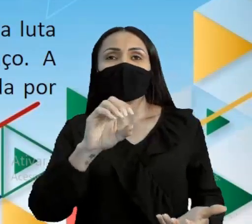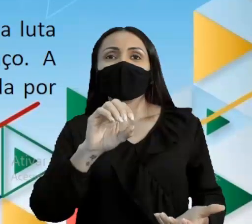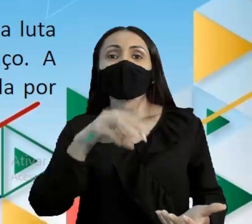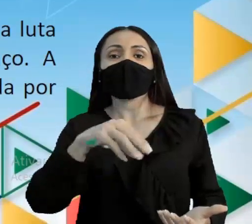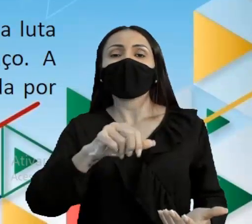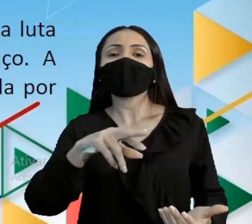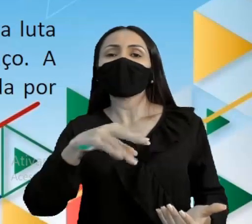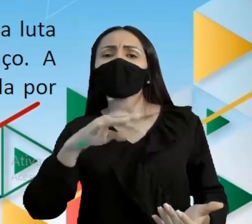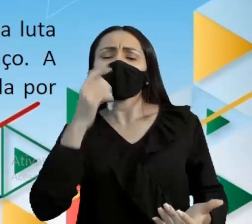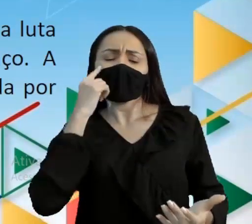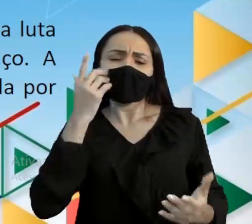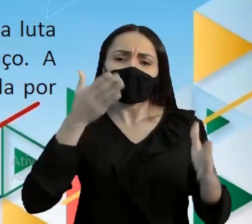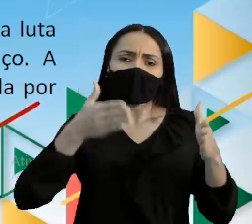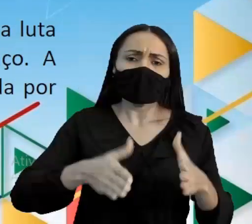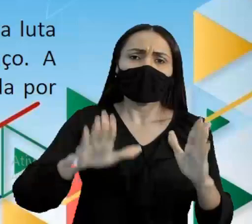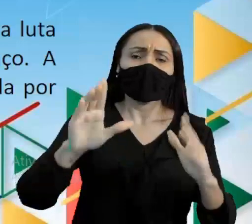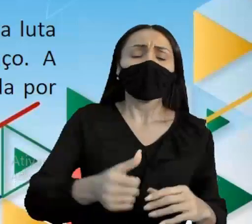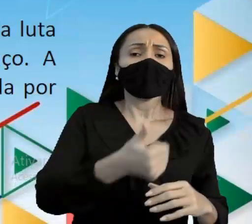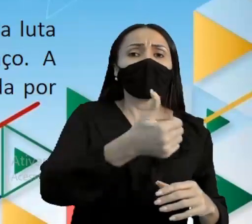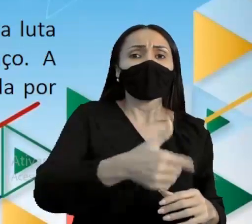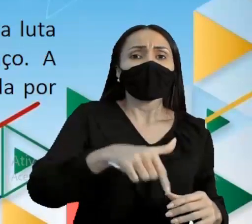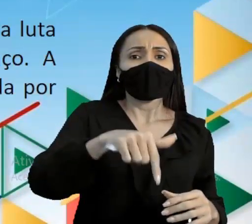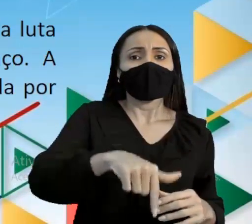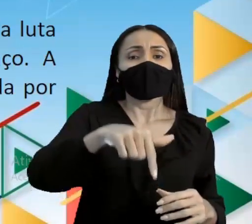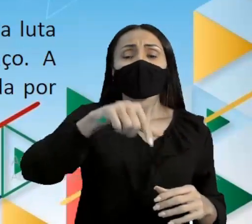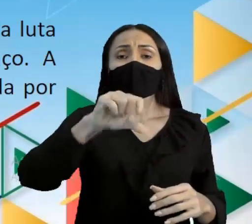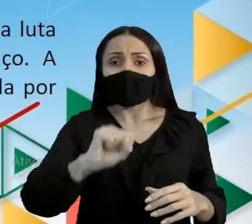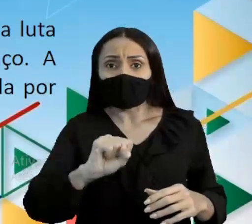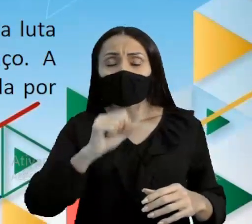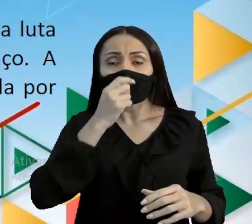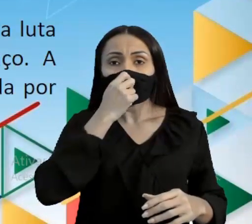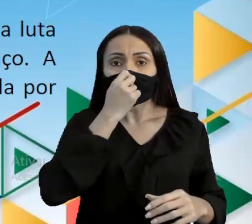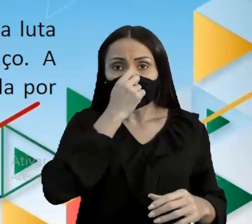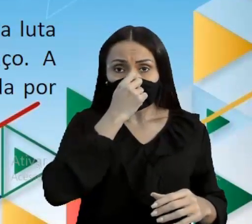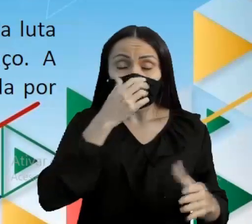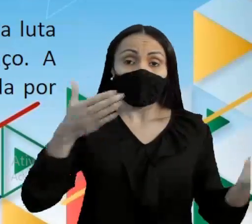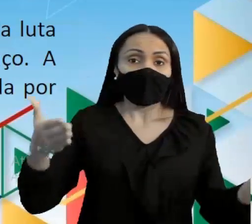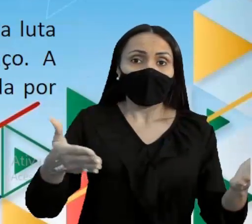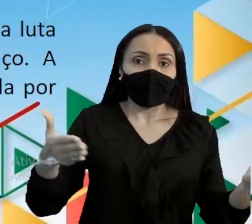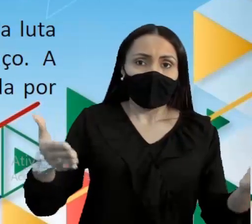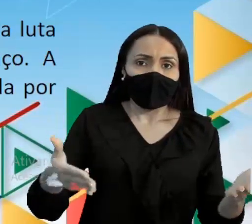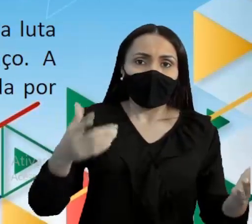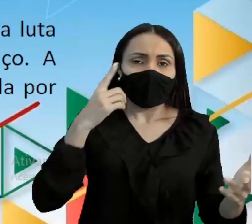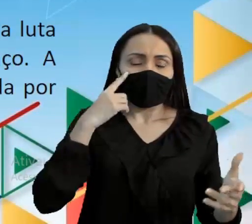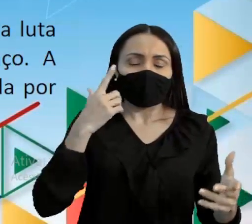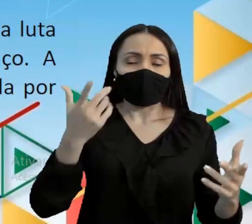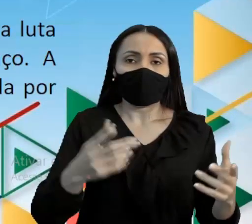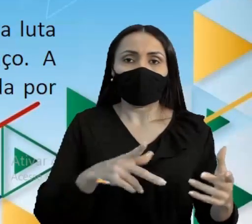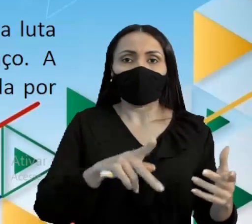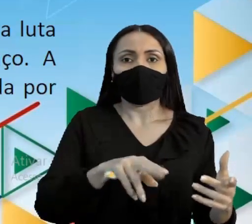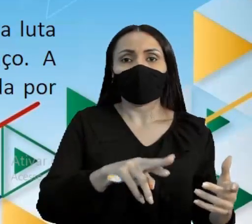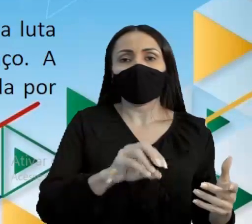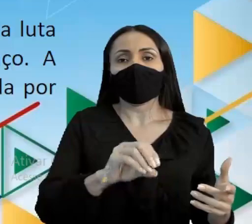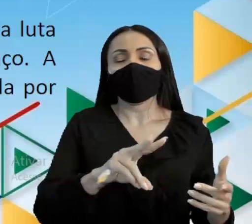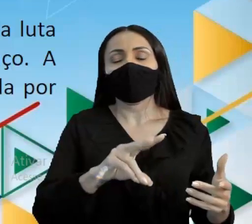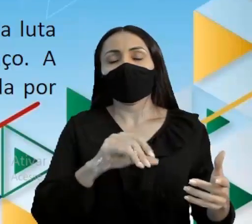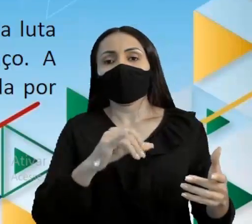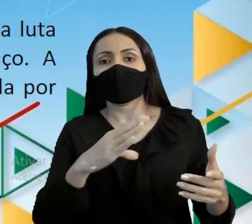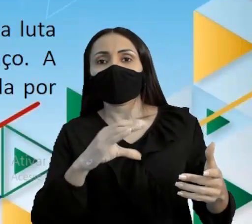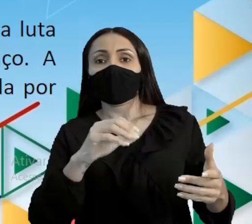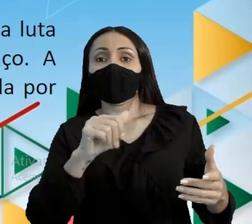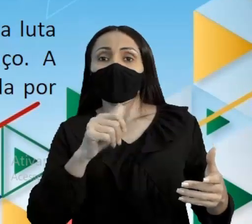cara nasceu em 1778, onde hoje é a província de Corrientes,